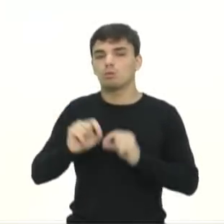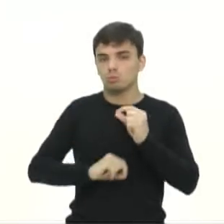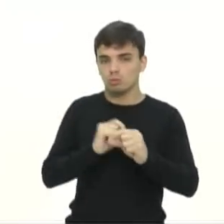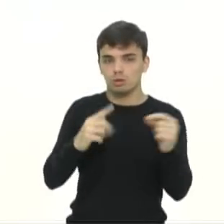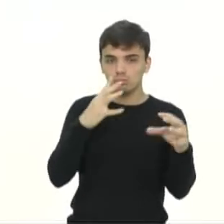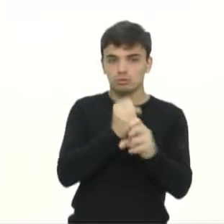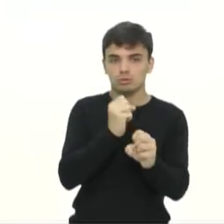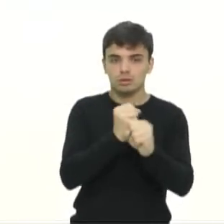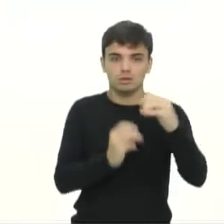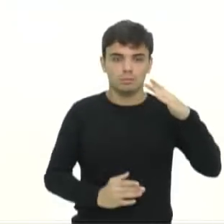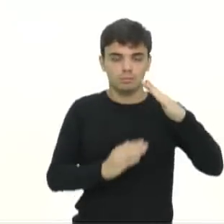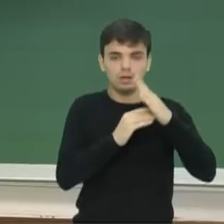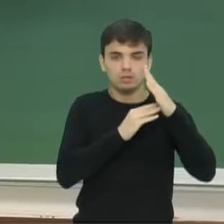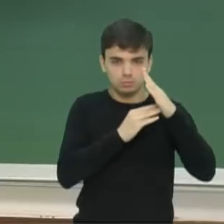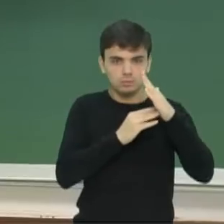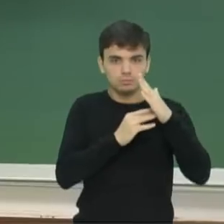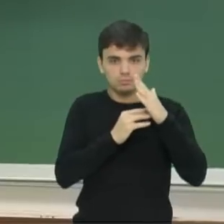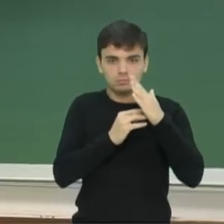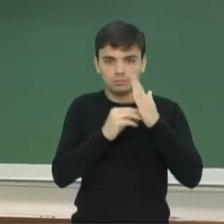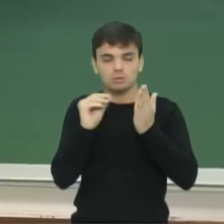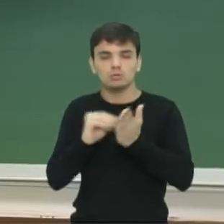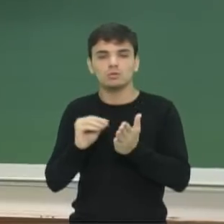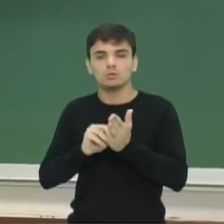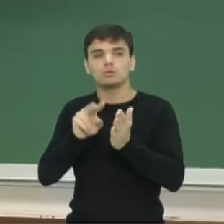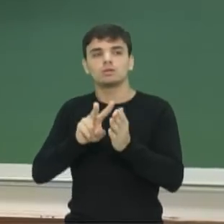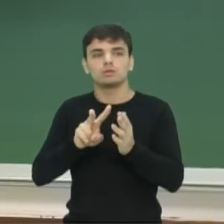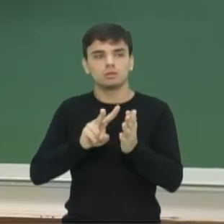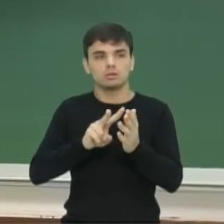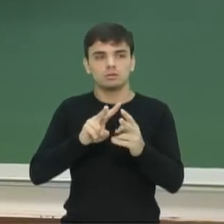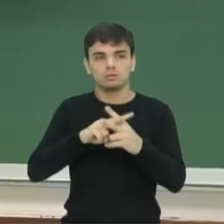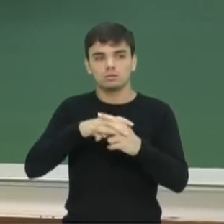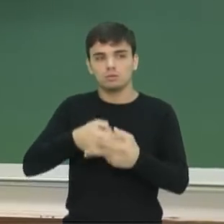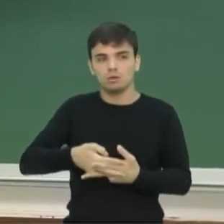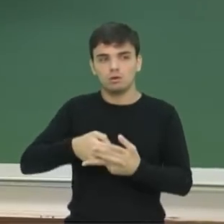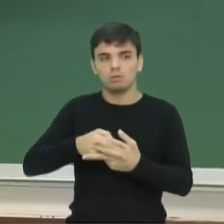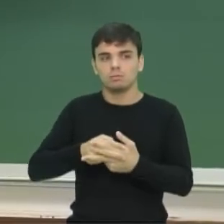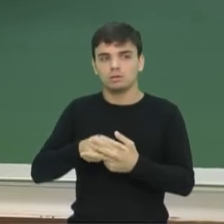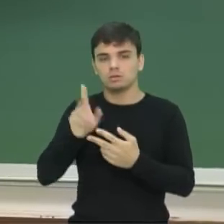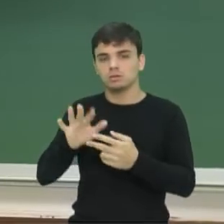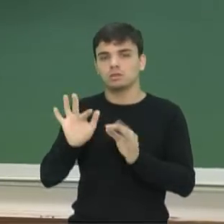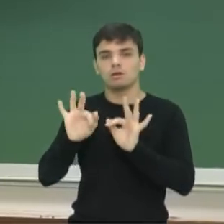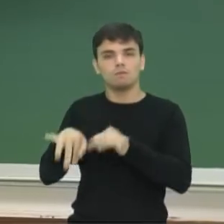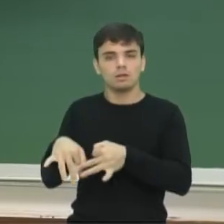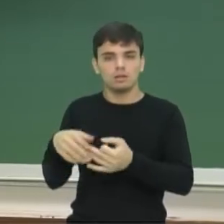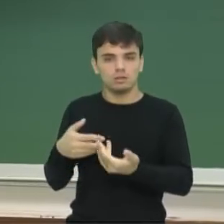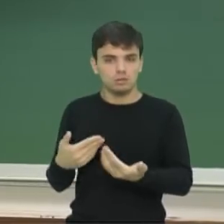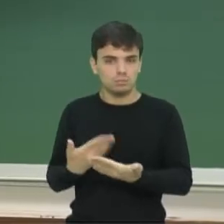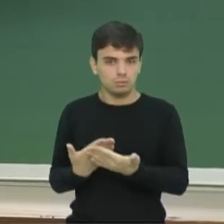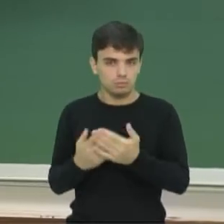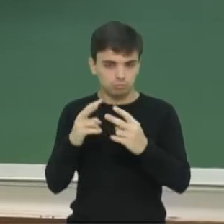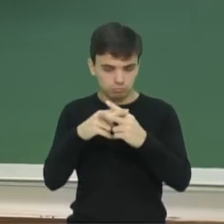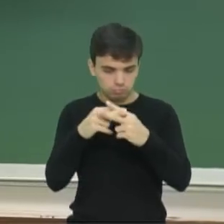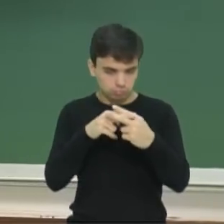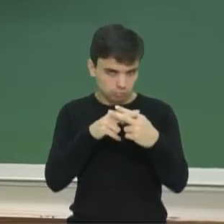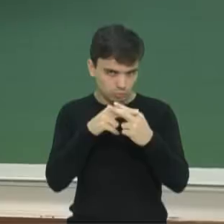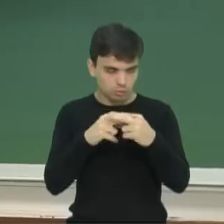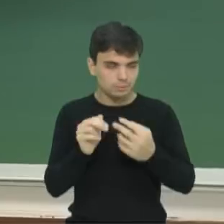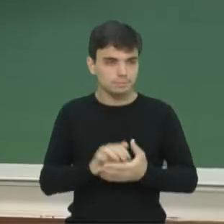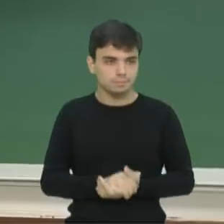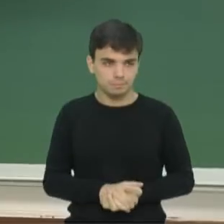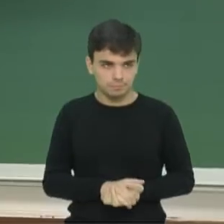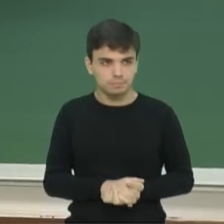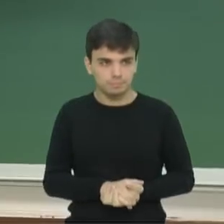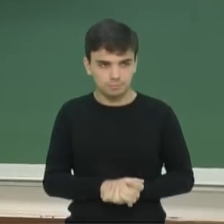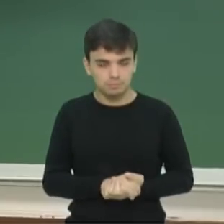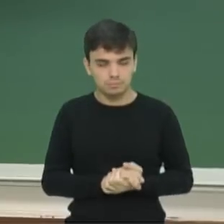judô. Aplicou esse golpe, a luta finaliza no mesmo momento, né? Então aplicou um ippon, é dado vitória